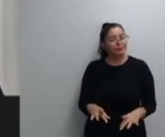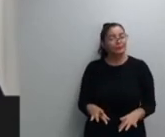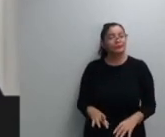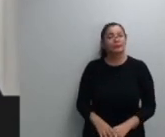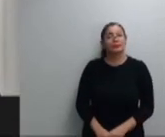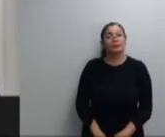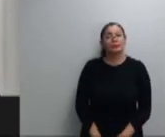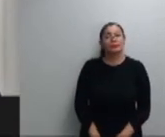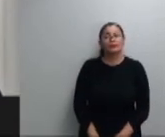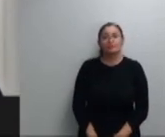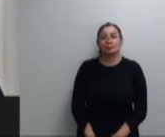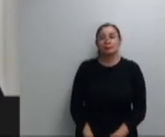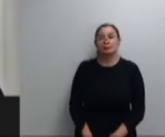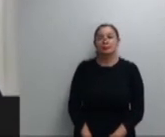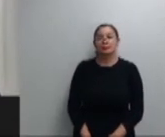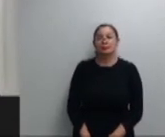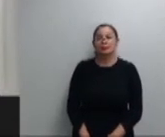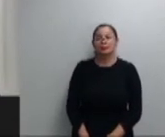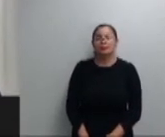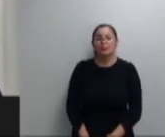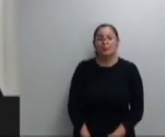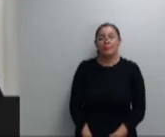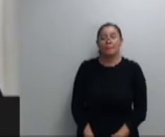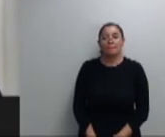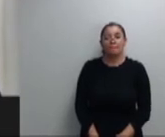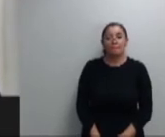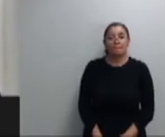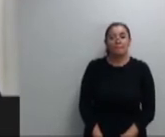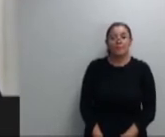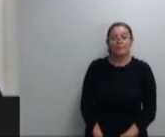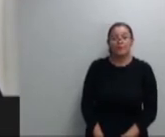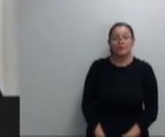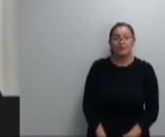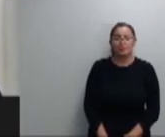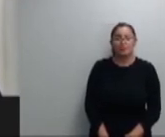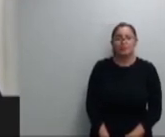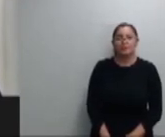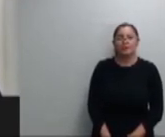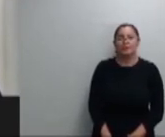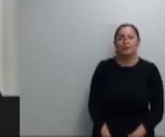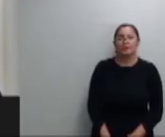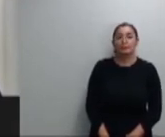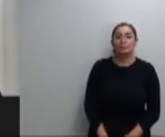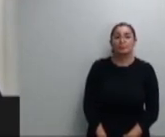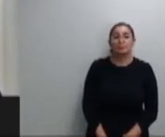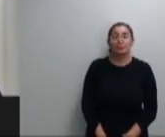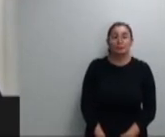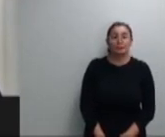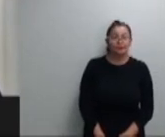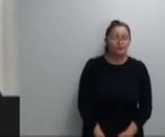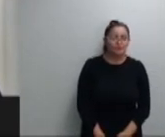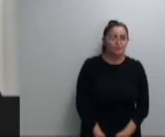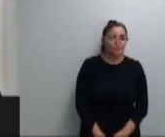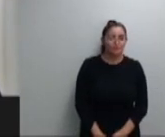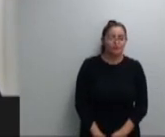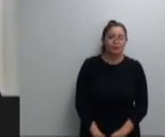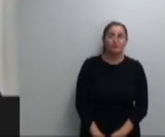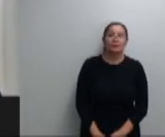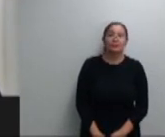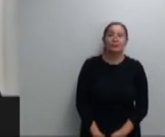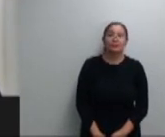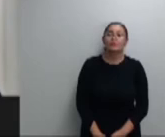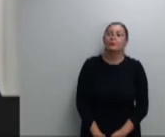atrevimento de invadir uma seara em que os especialistas estão atentos para se manifestar.